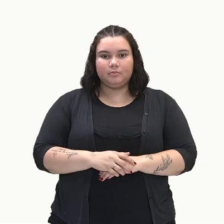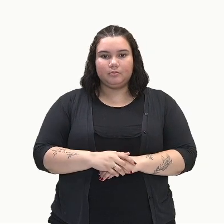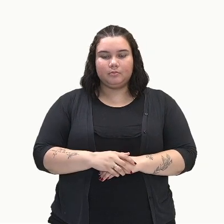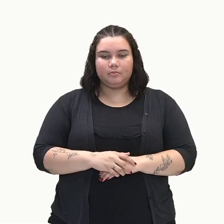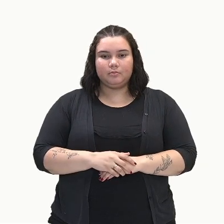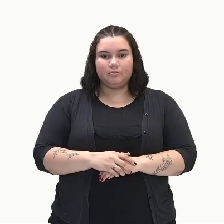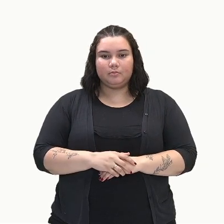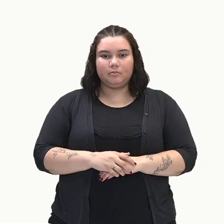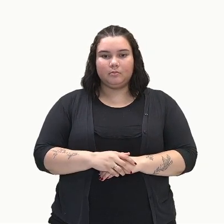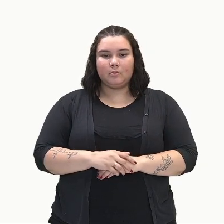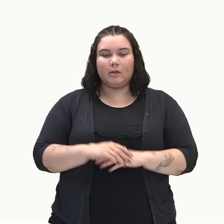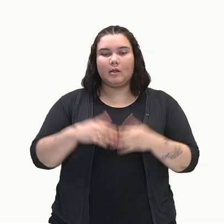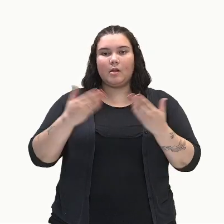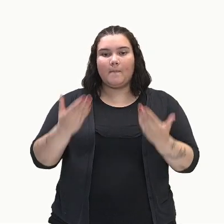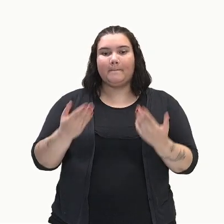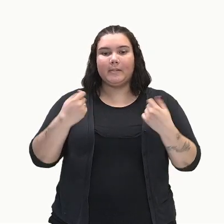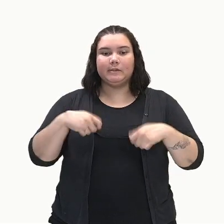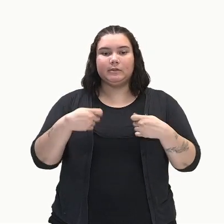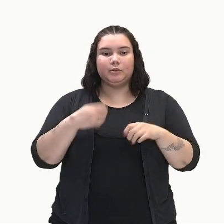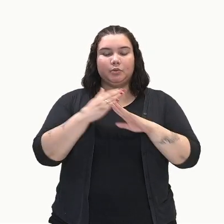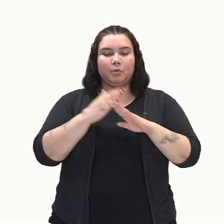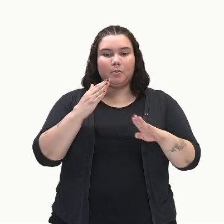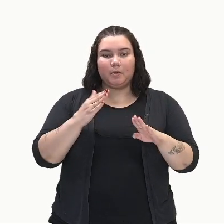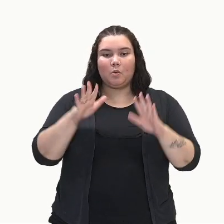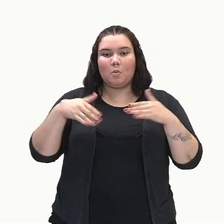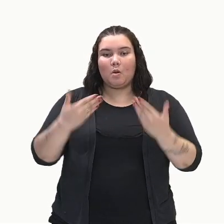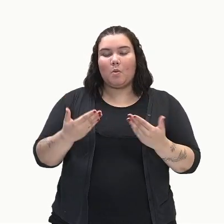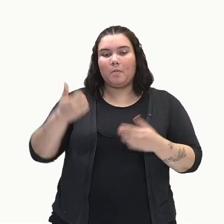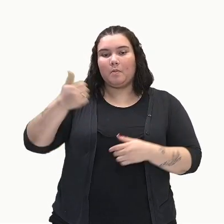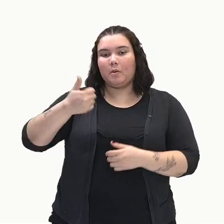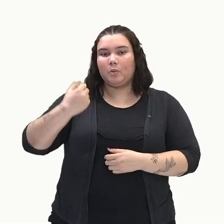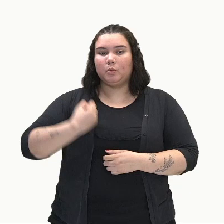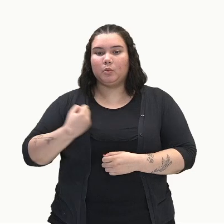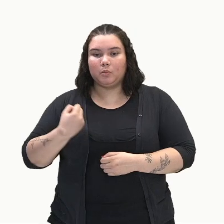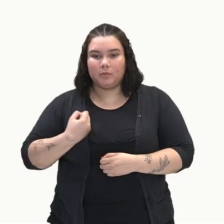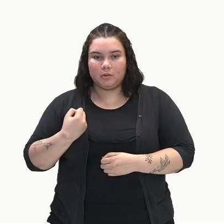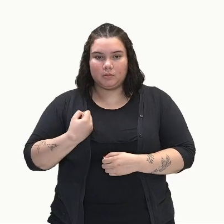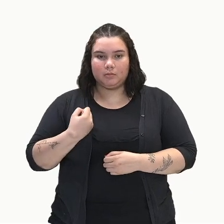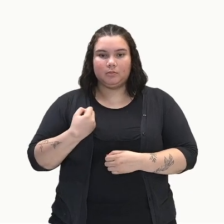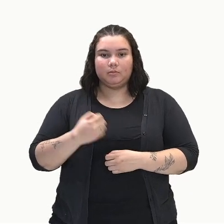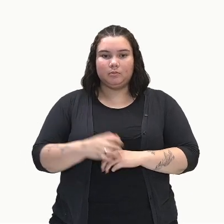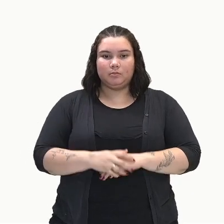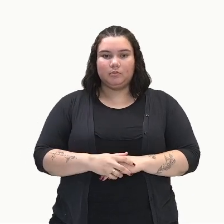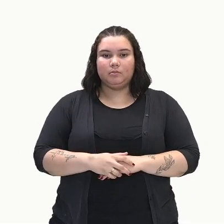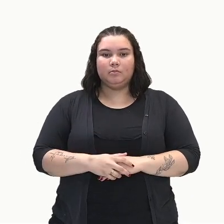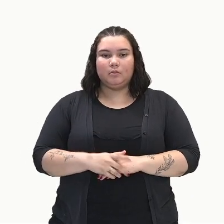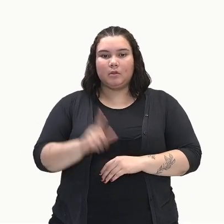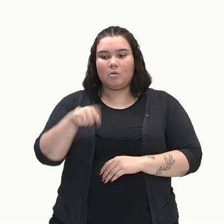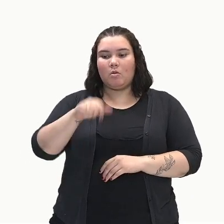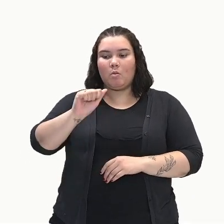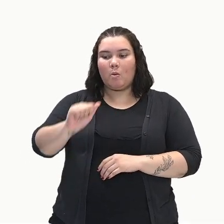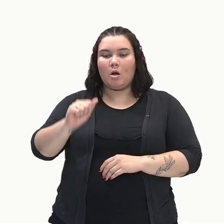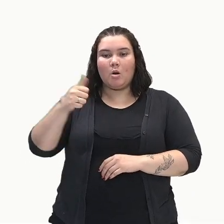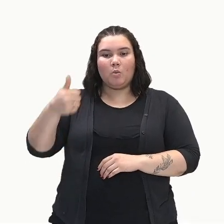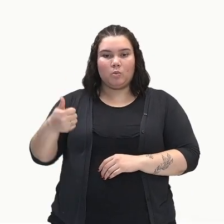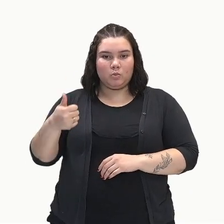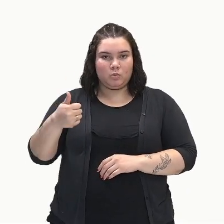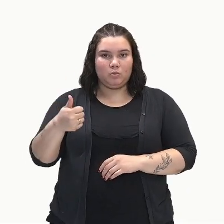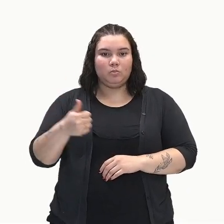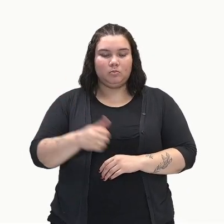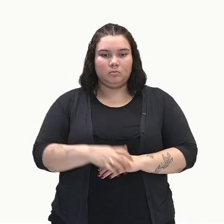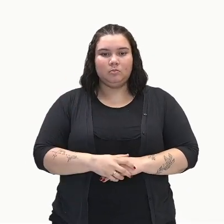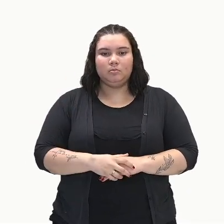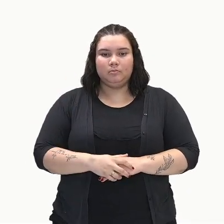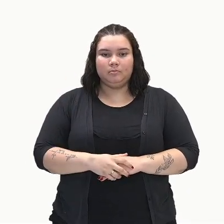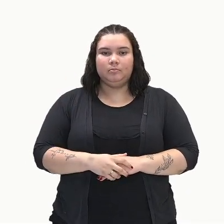Mas ele quer saber quem é o primeiro termo. Ou seja, ele quer esse elemento aqui, ó.